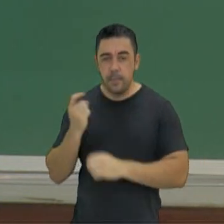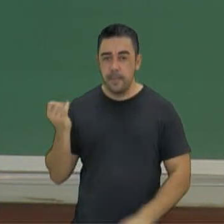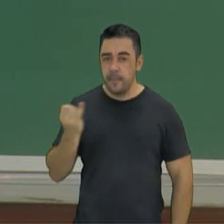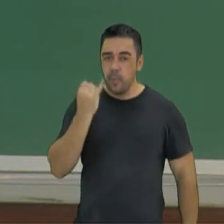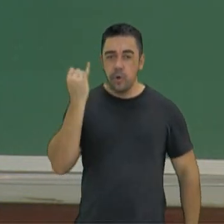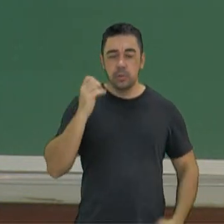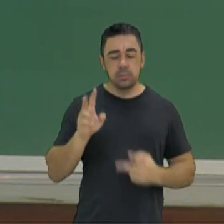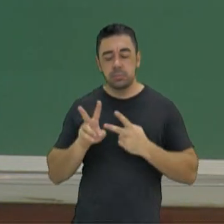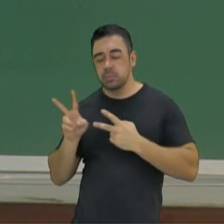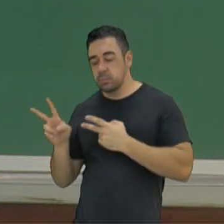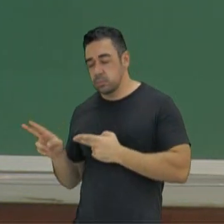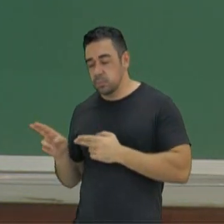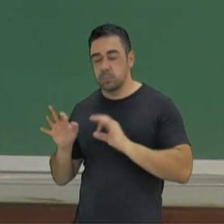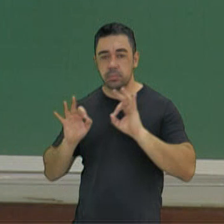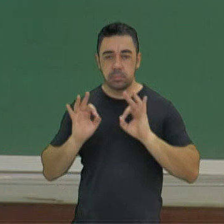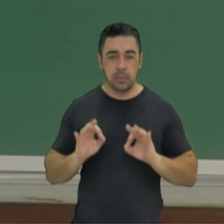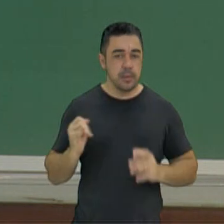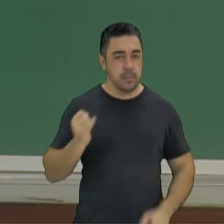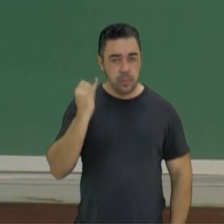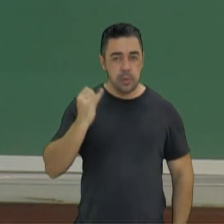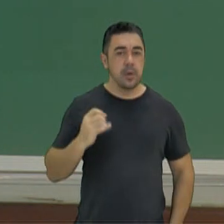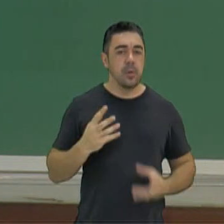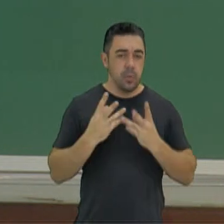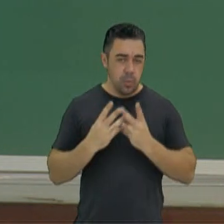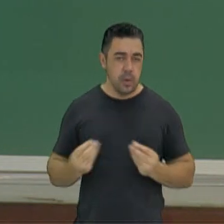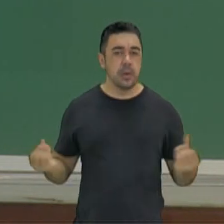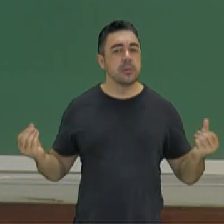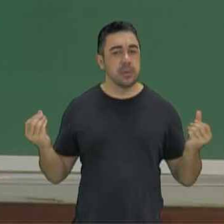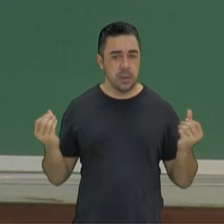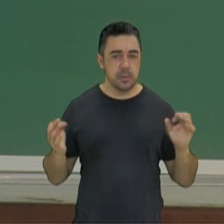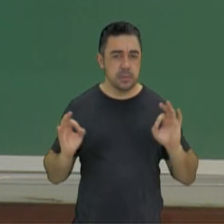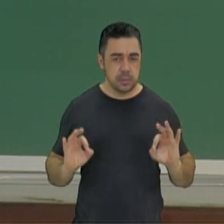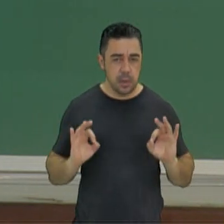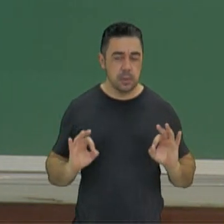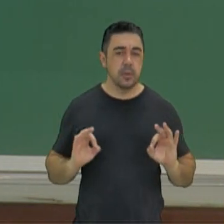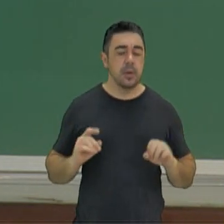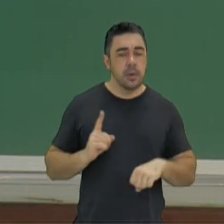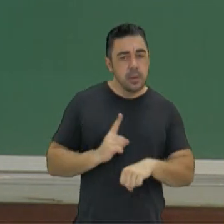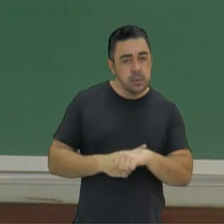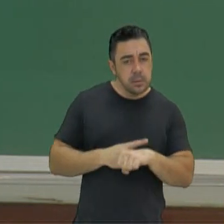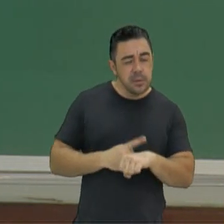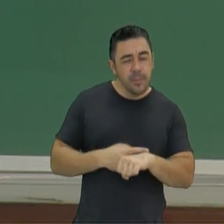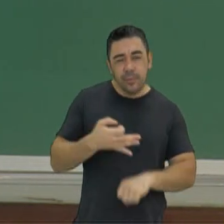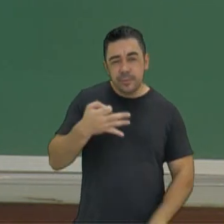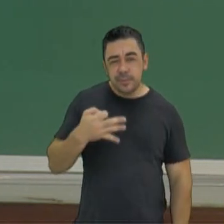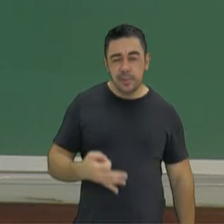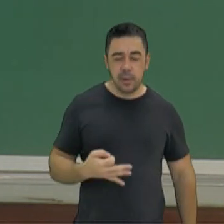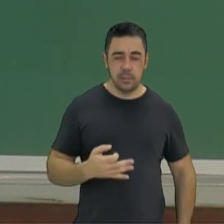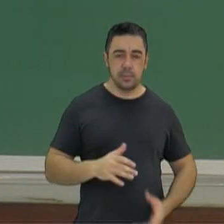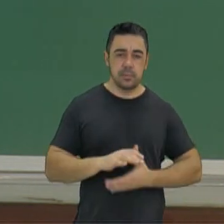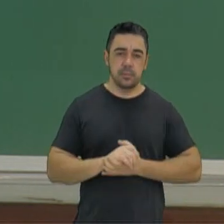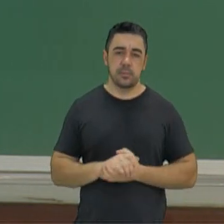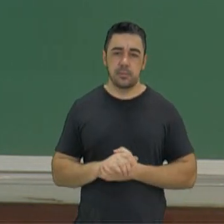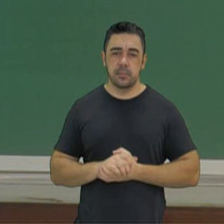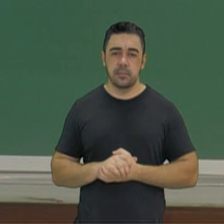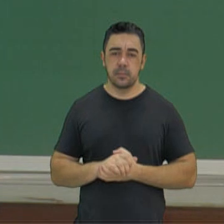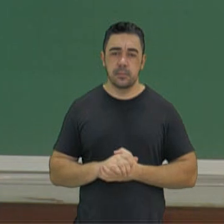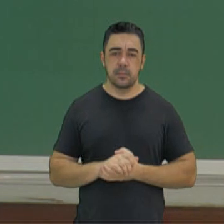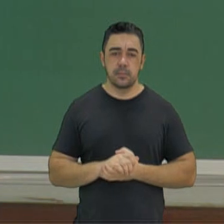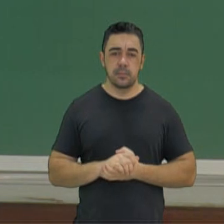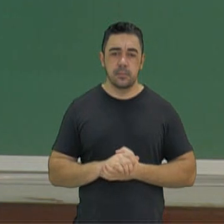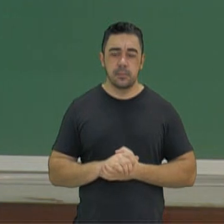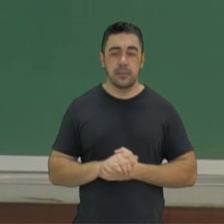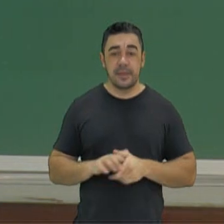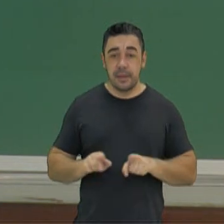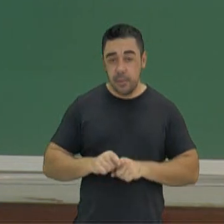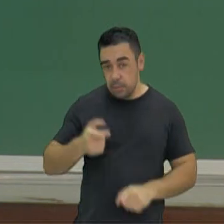é importantíssimo, tanto o sono de qualidade quanto o tempo de sono adequado para cada pessoa. E o